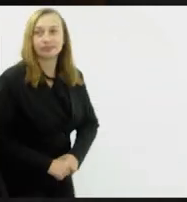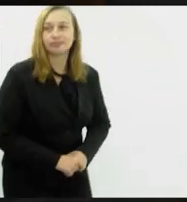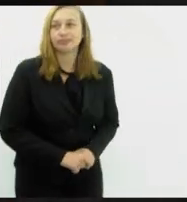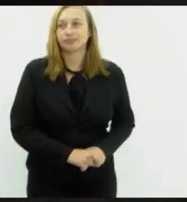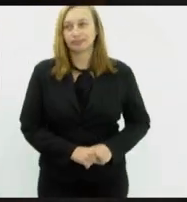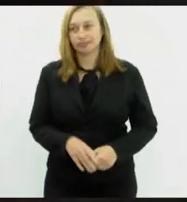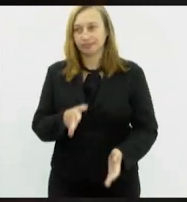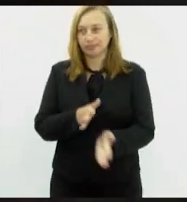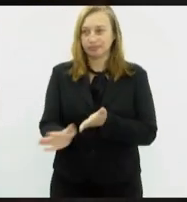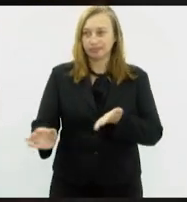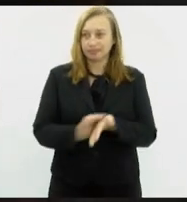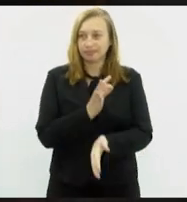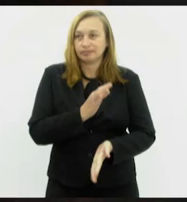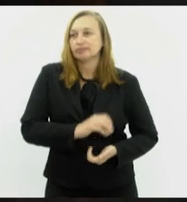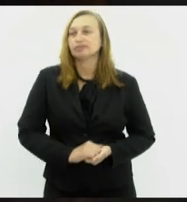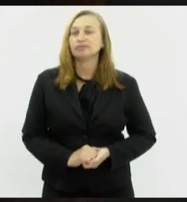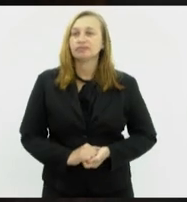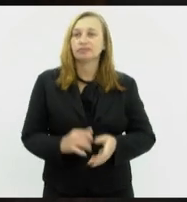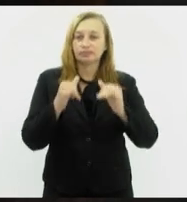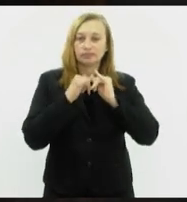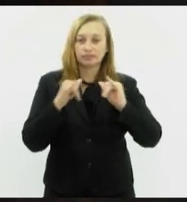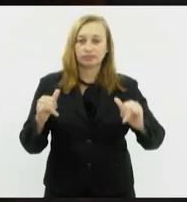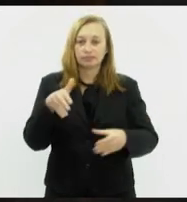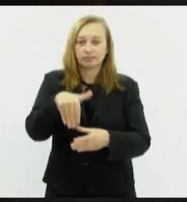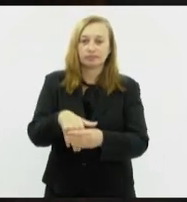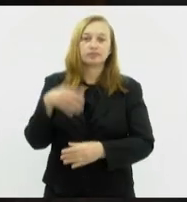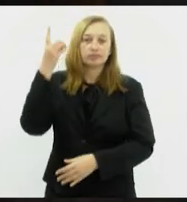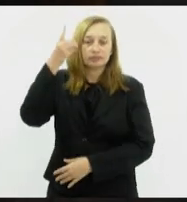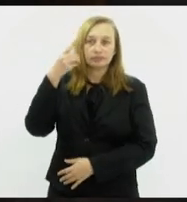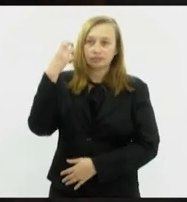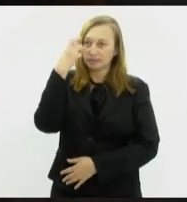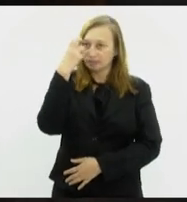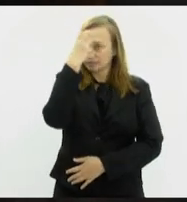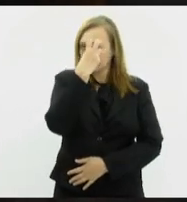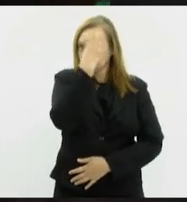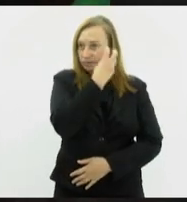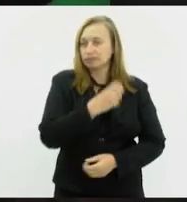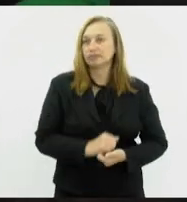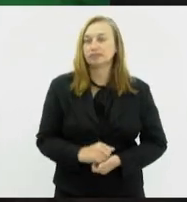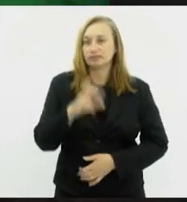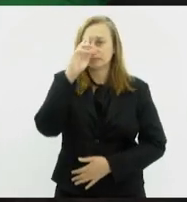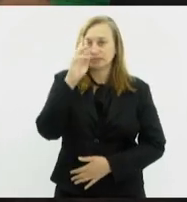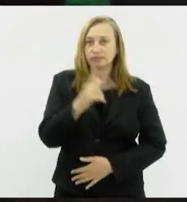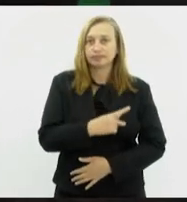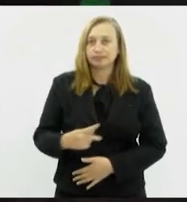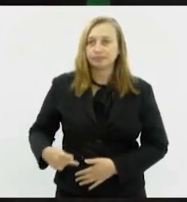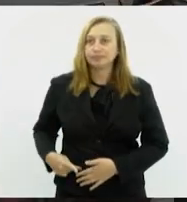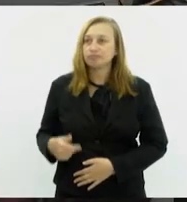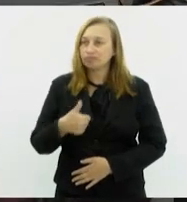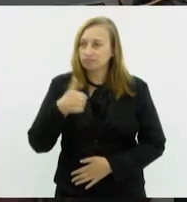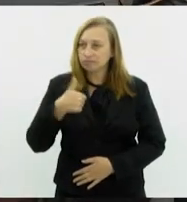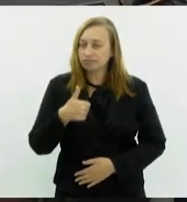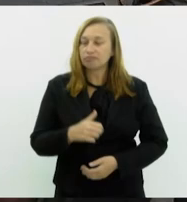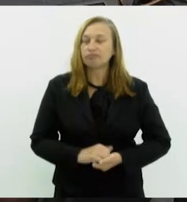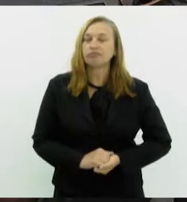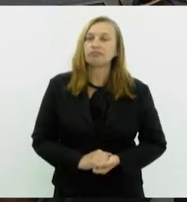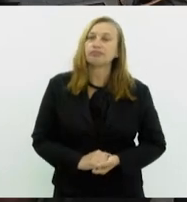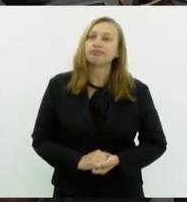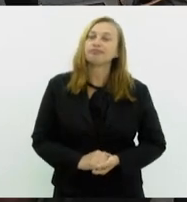vai à publicação. Declaração de voto, deputada Verônica Lima, por favor. Presidente, em primeiro lugar, eu